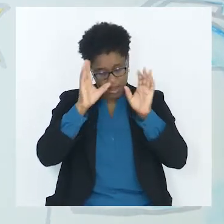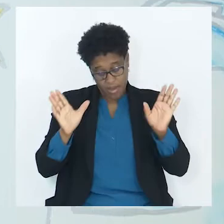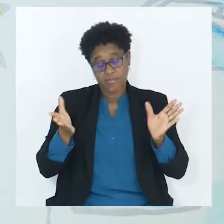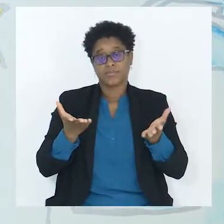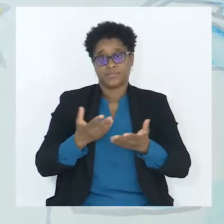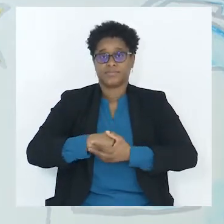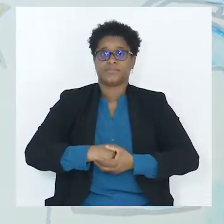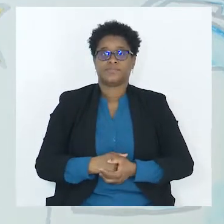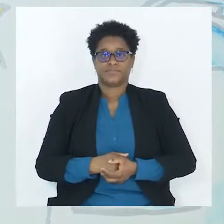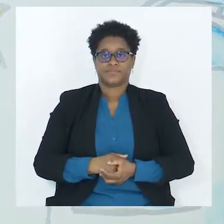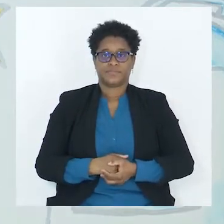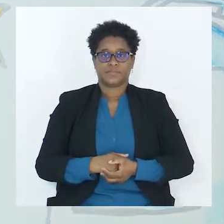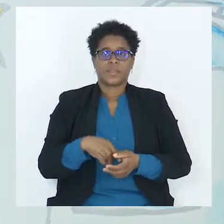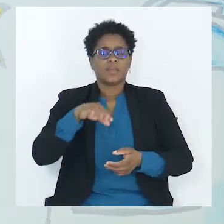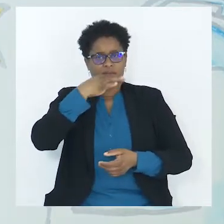Pois,